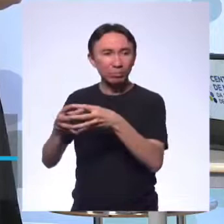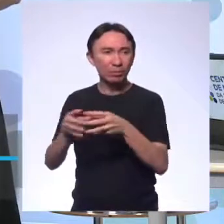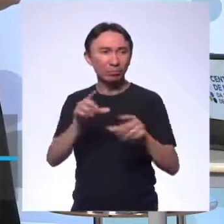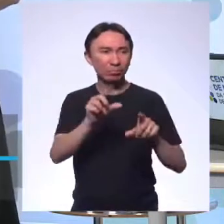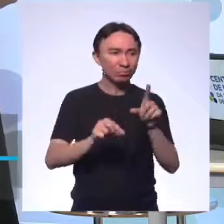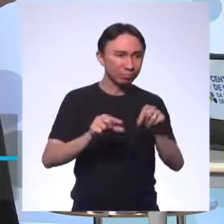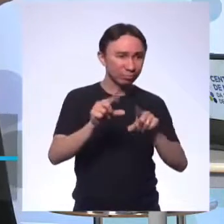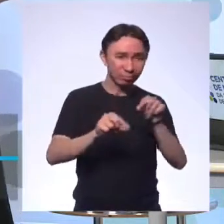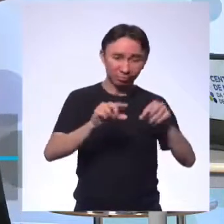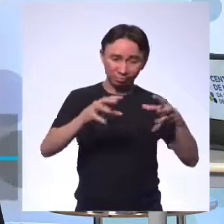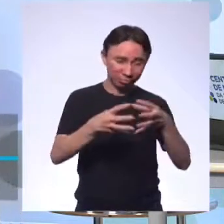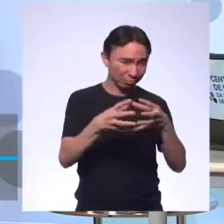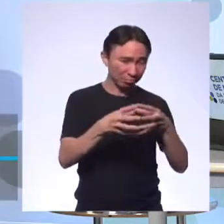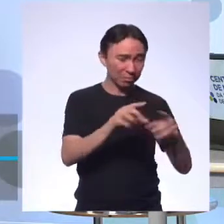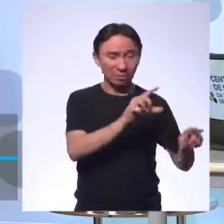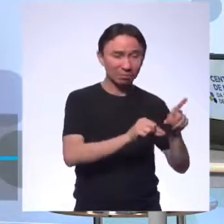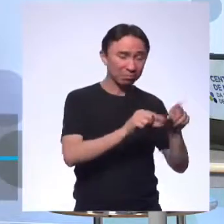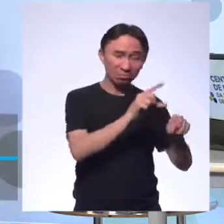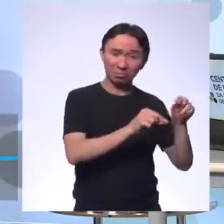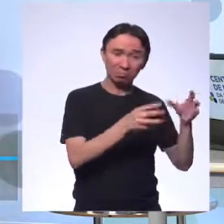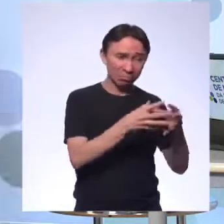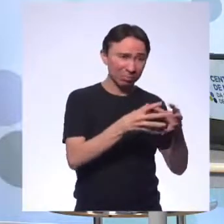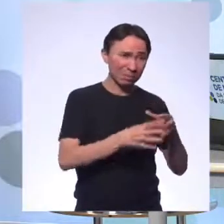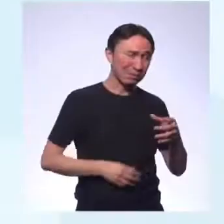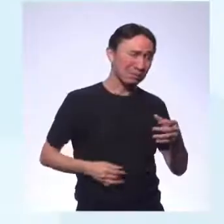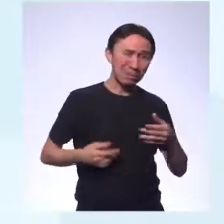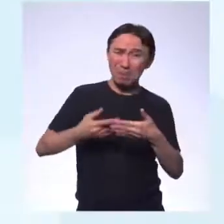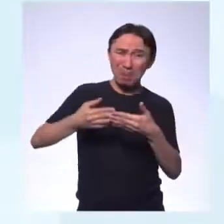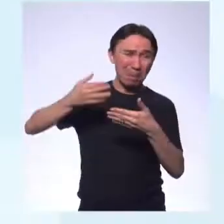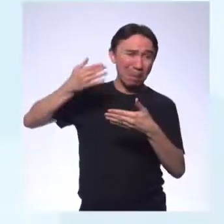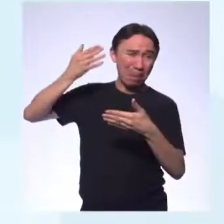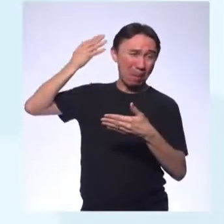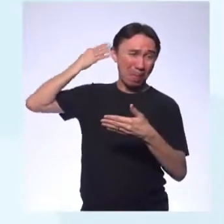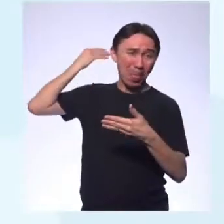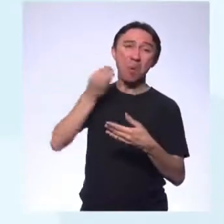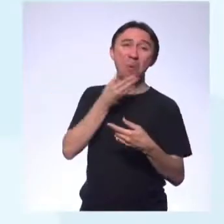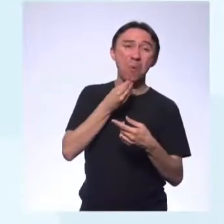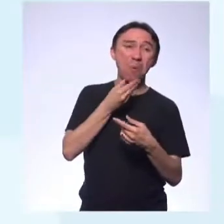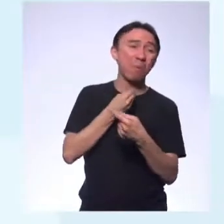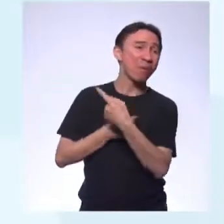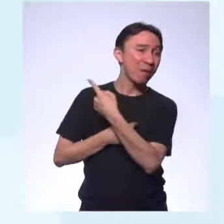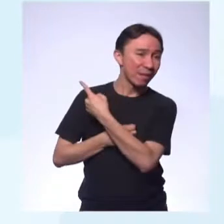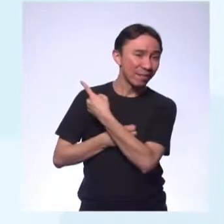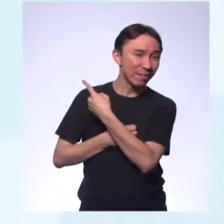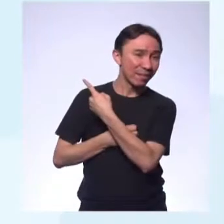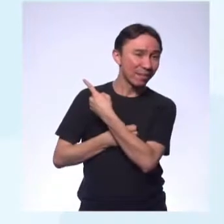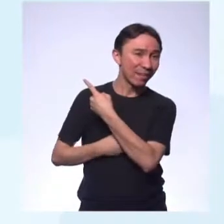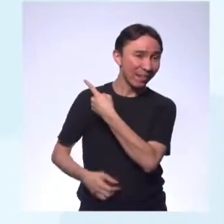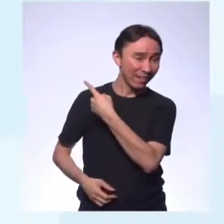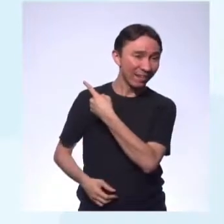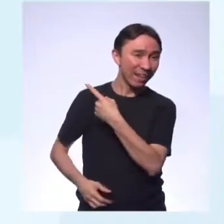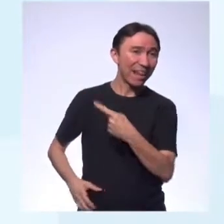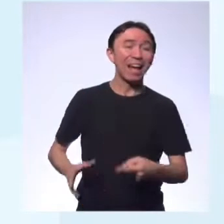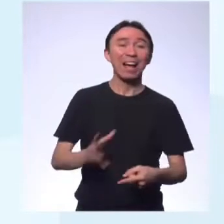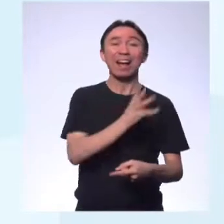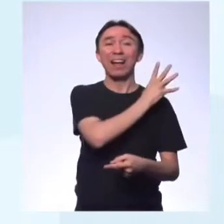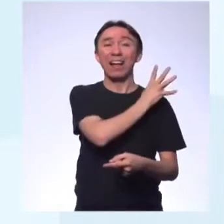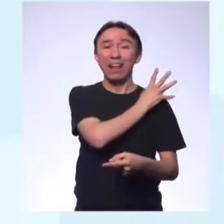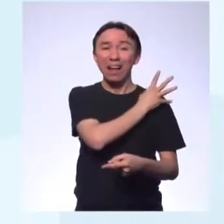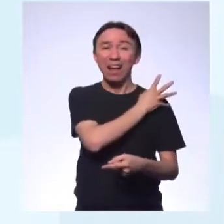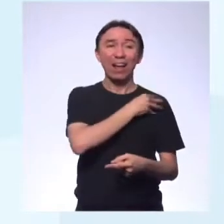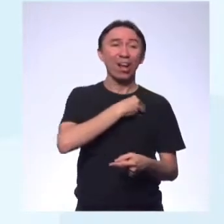lá, 4 a.C., né, Aristóteles fez essa primeira tentativa. né? E aí ele usou o que a gente chama